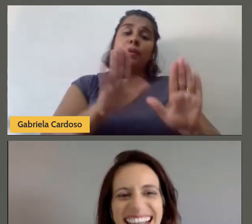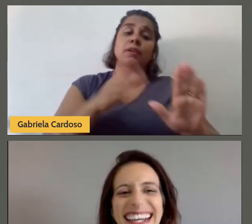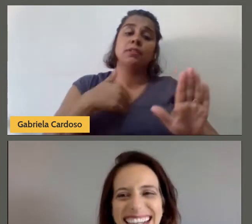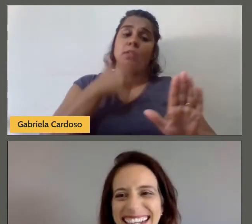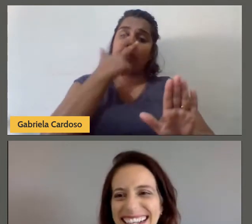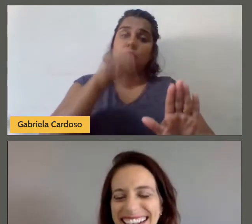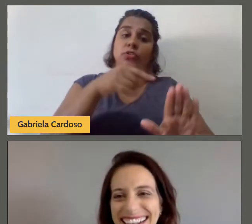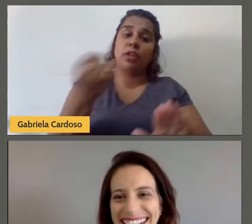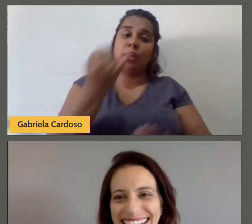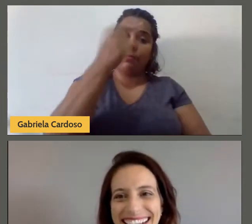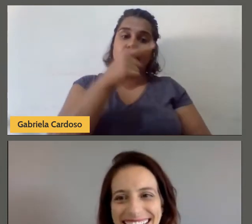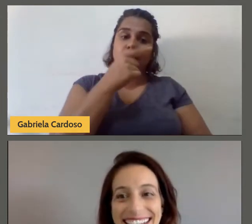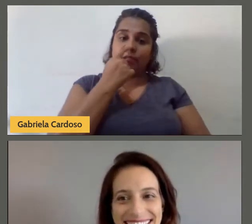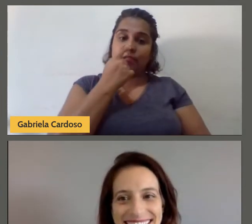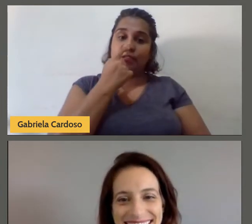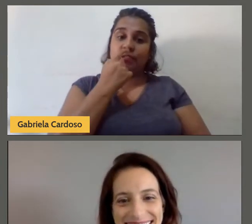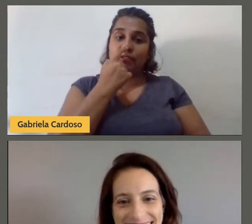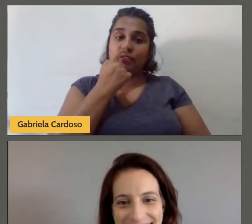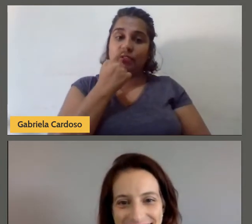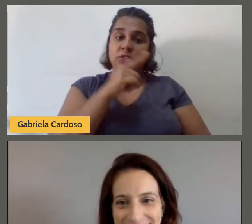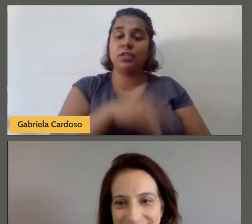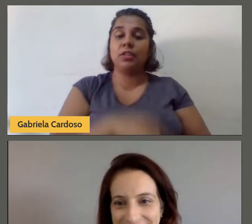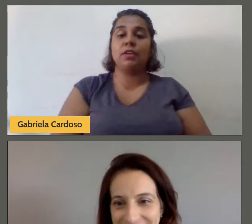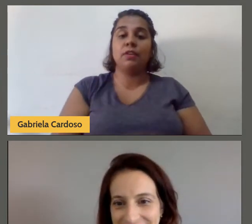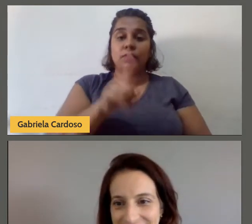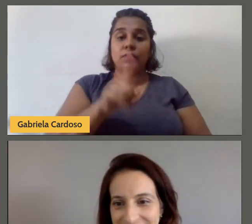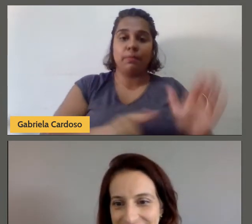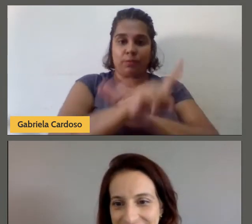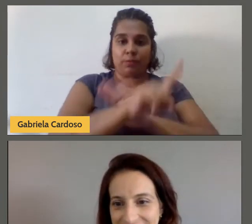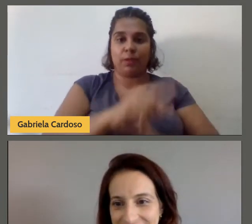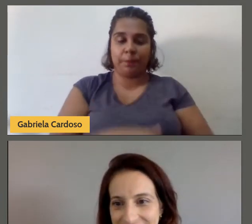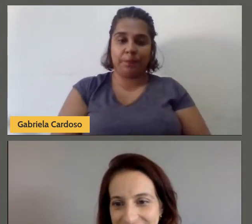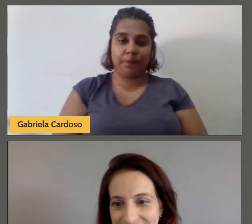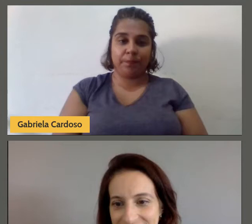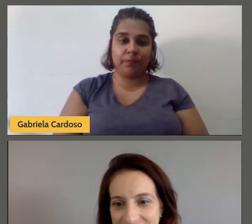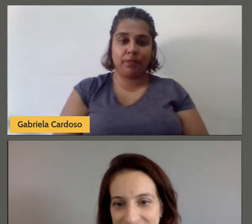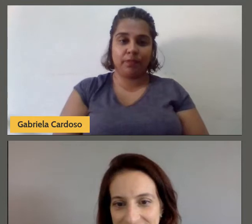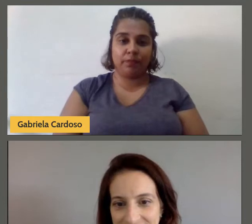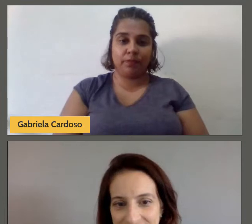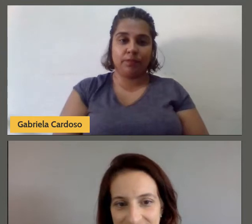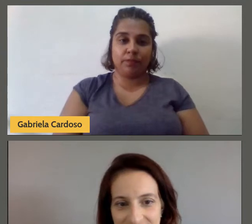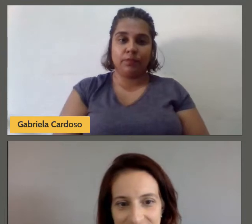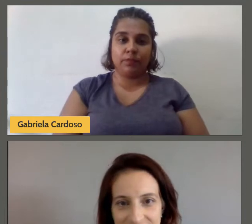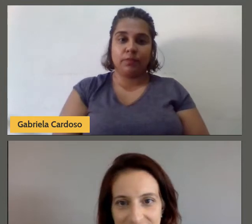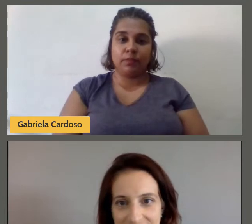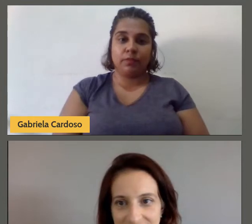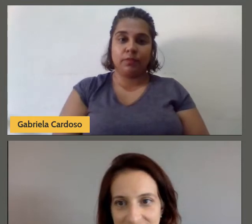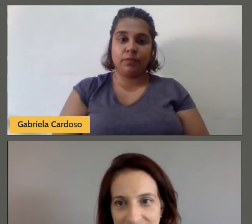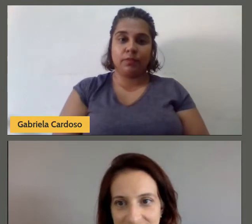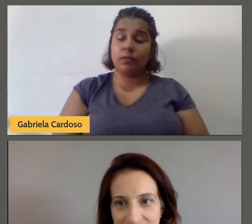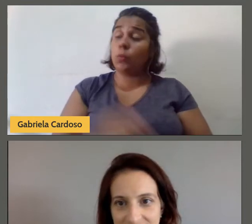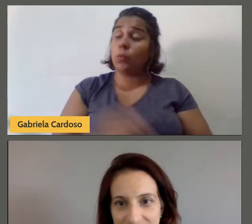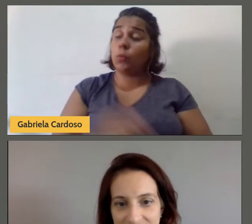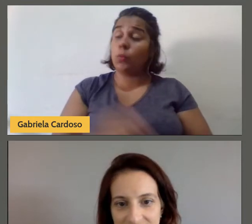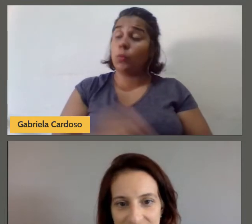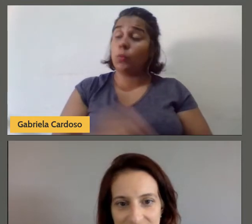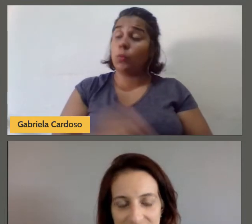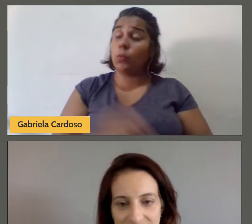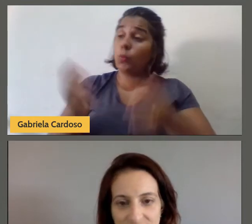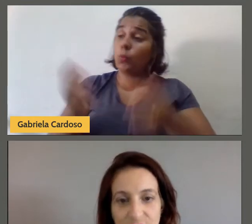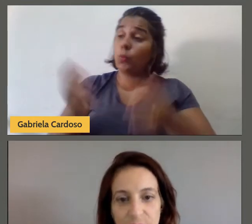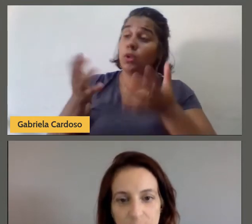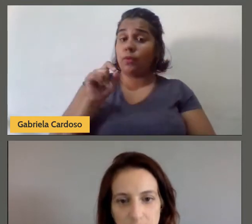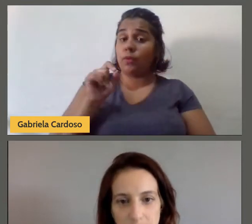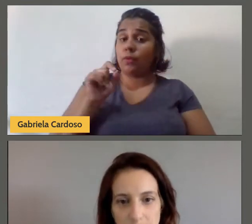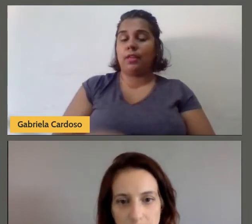um pouquinho aqui com as minhas perguntas. Na verdade, o que eu queria falar agora é sobre que a Carlota sempre traz